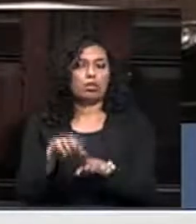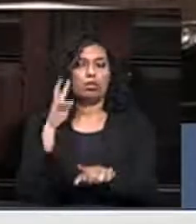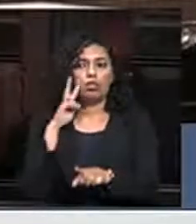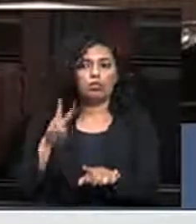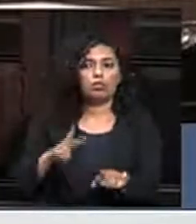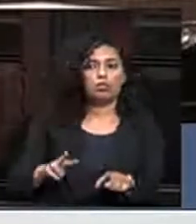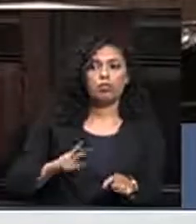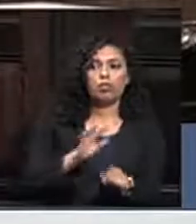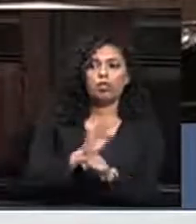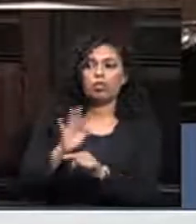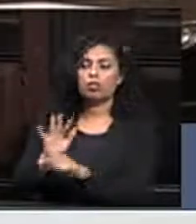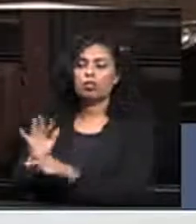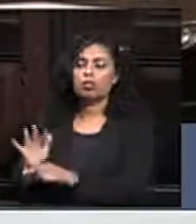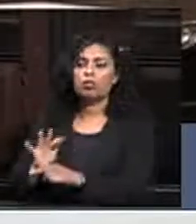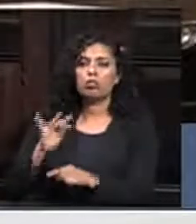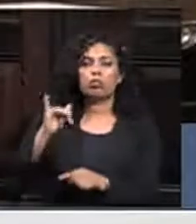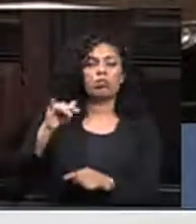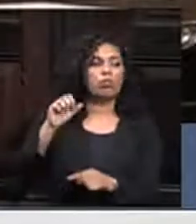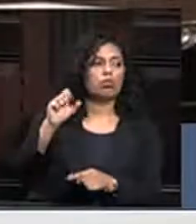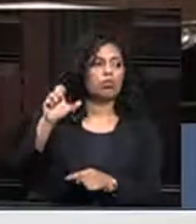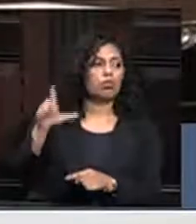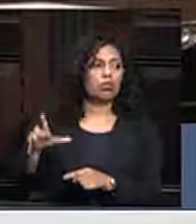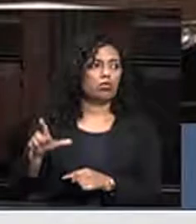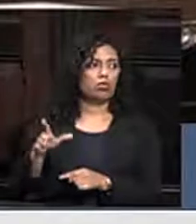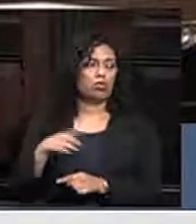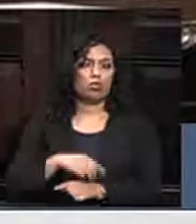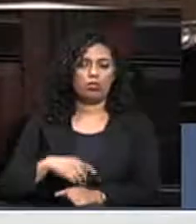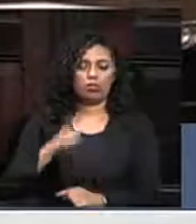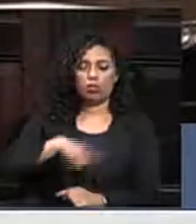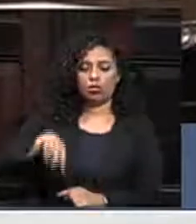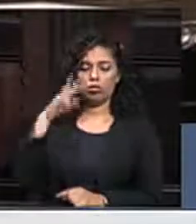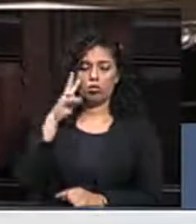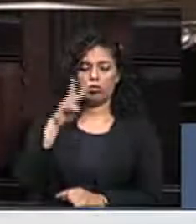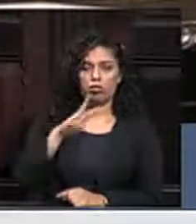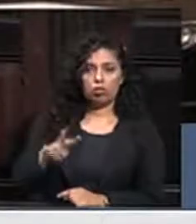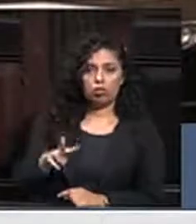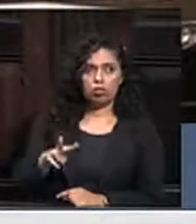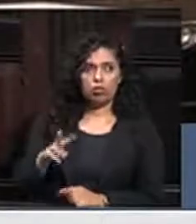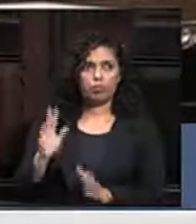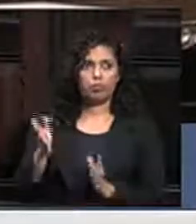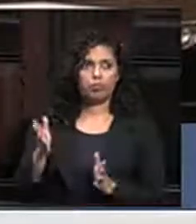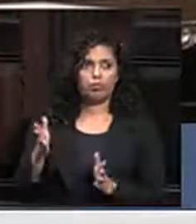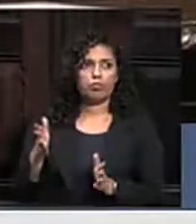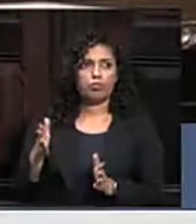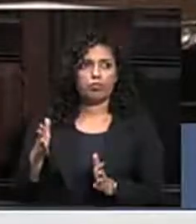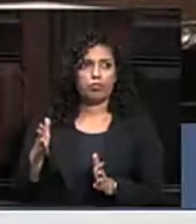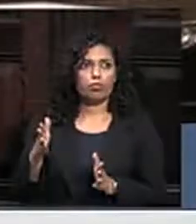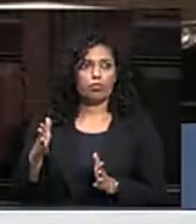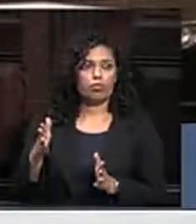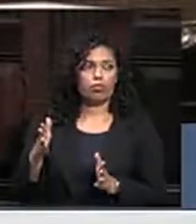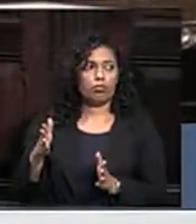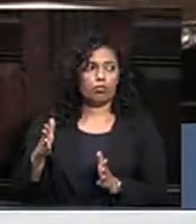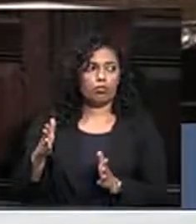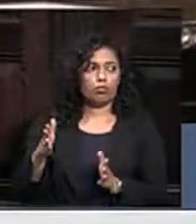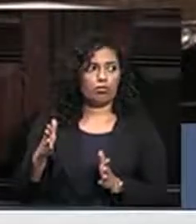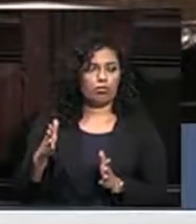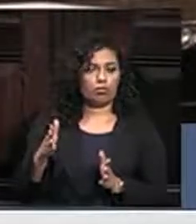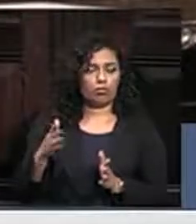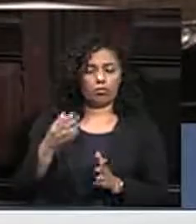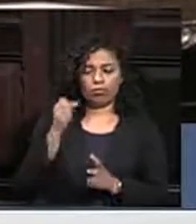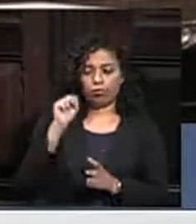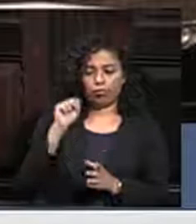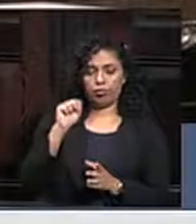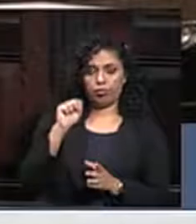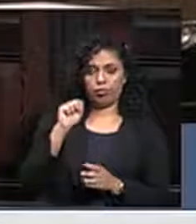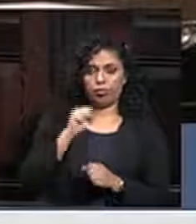fiscais. Nós verificamos aqui o impacto dos incentivos fiscais concedidos ao longo desses 8